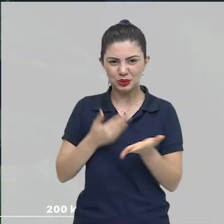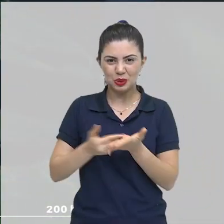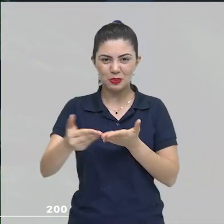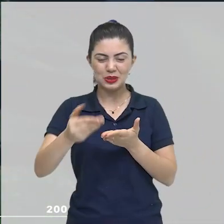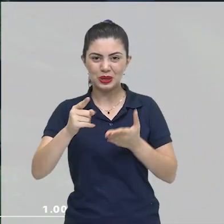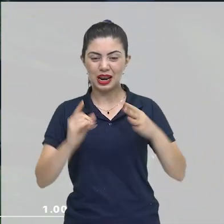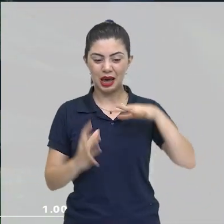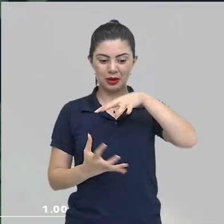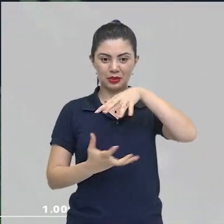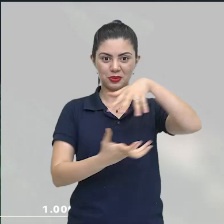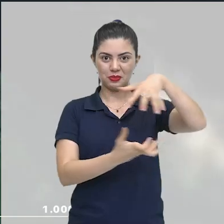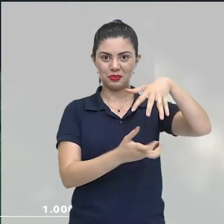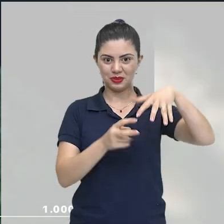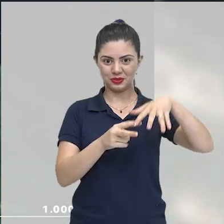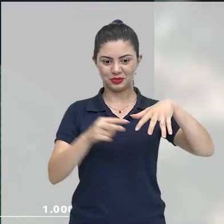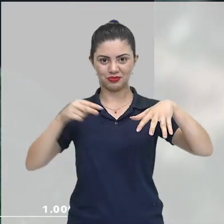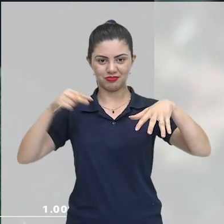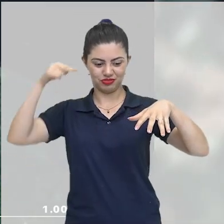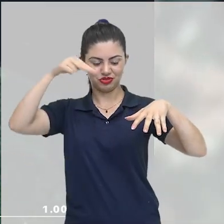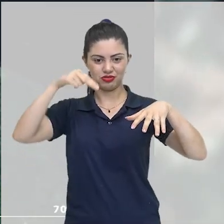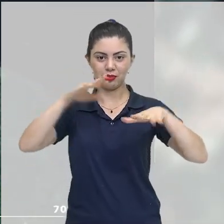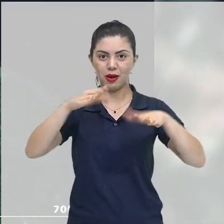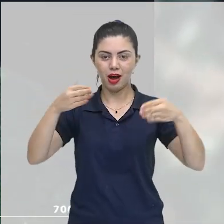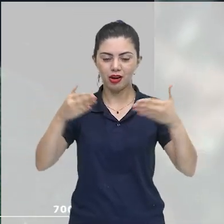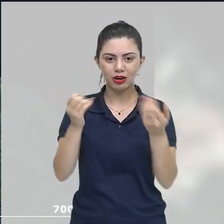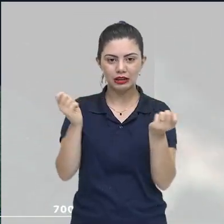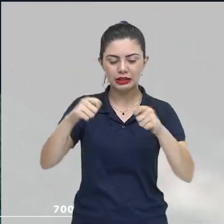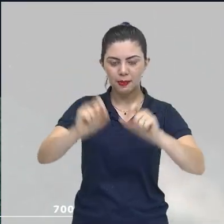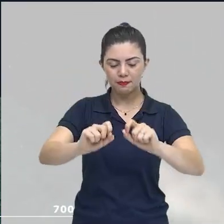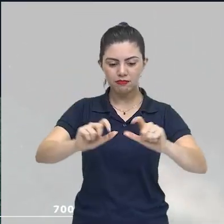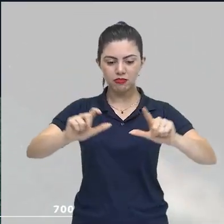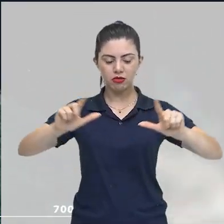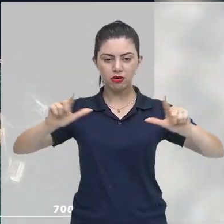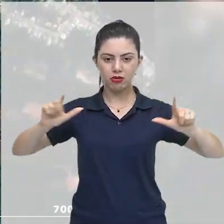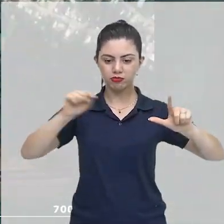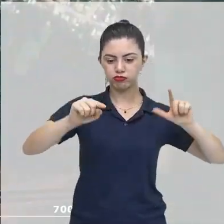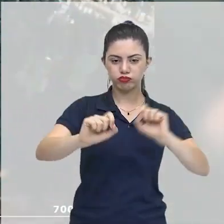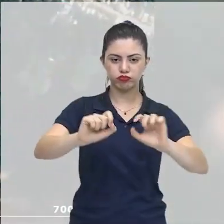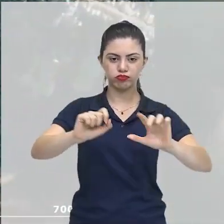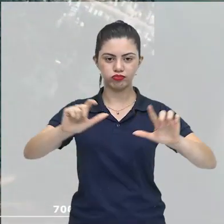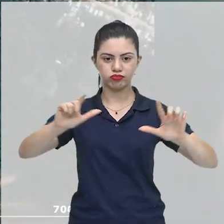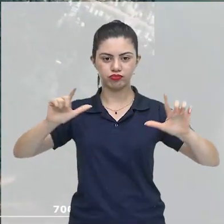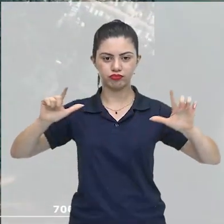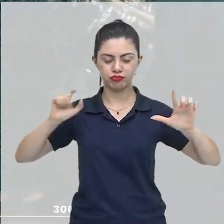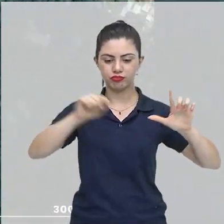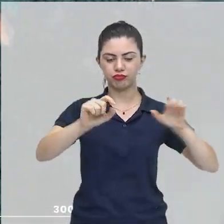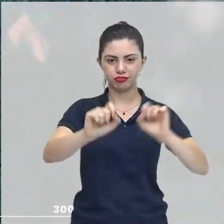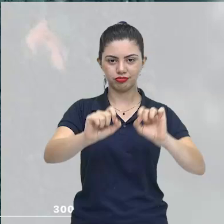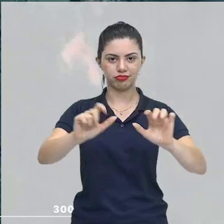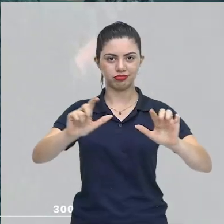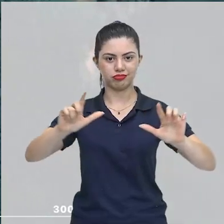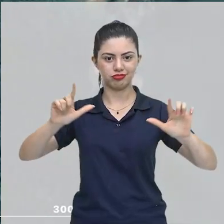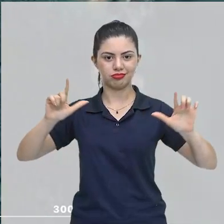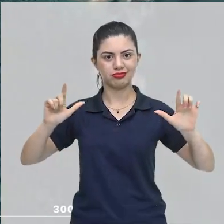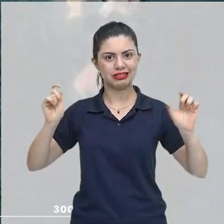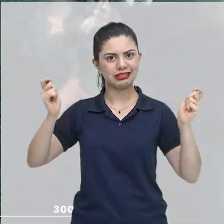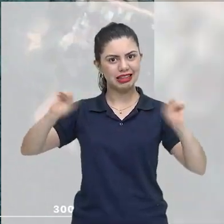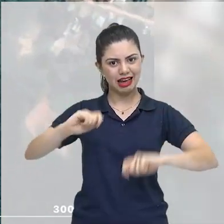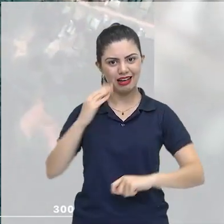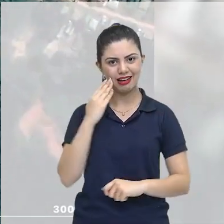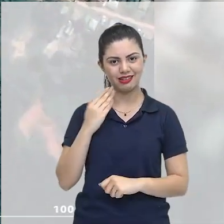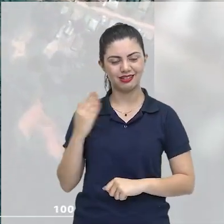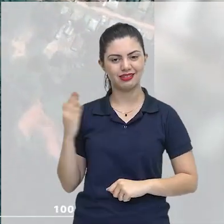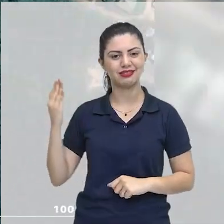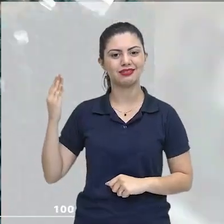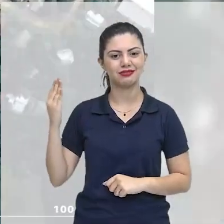da Austrália. Olha aqui, o aplicativo nos permite ter uma tomada aérea da sede do município de Barcelos. À medida que a gente vai